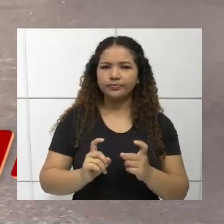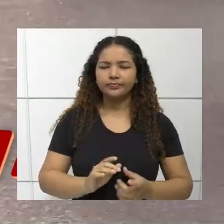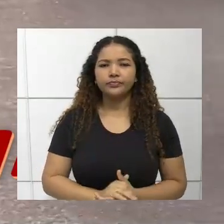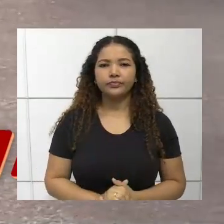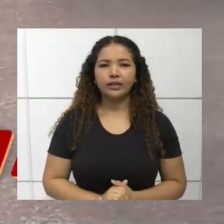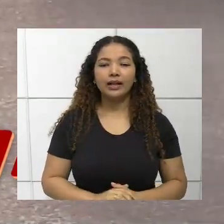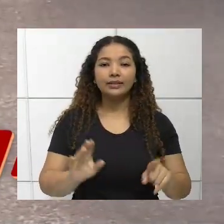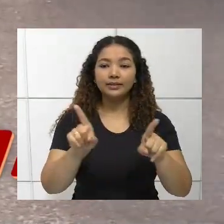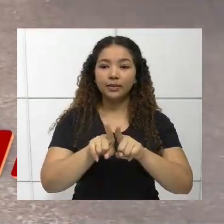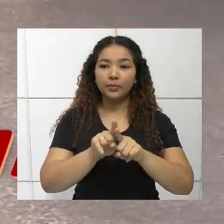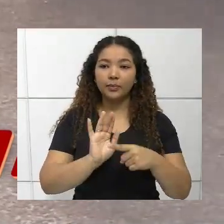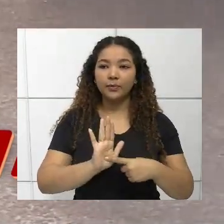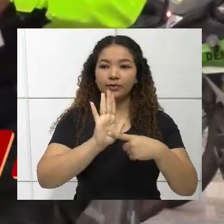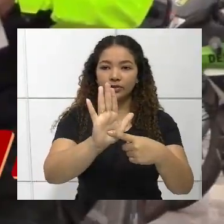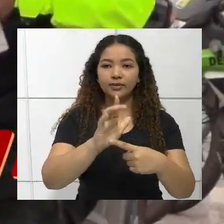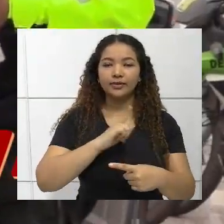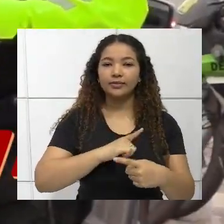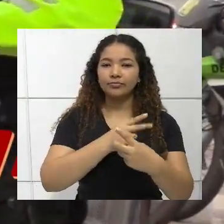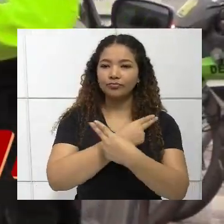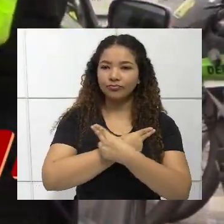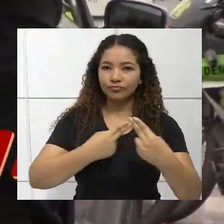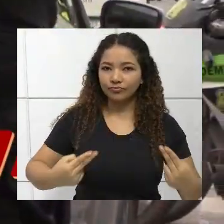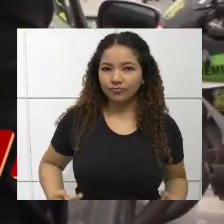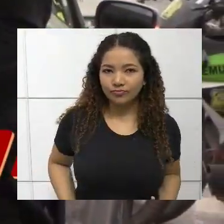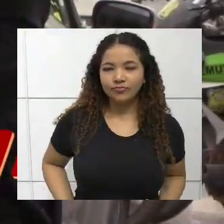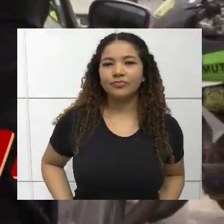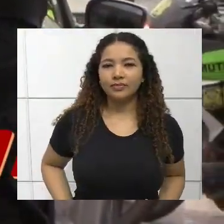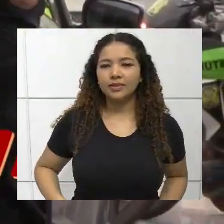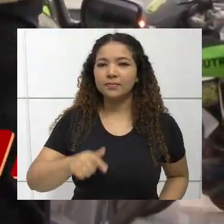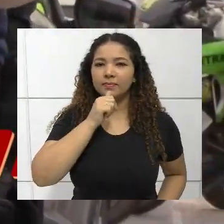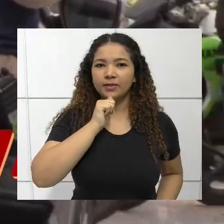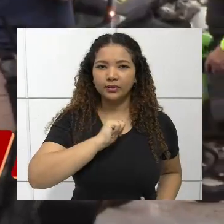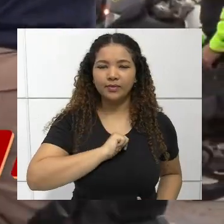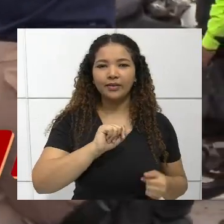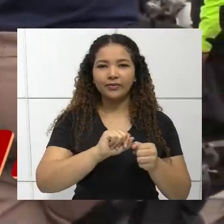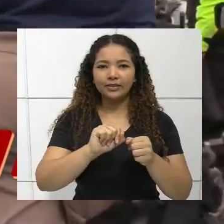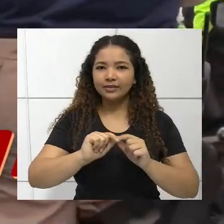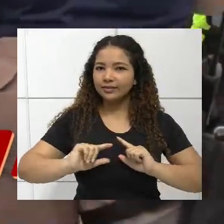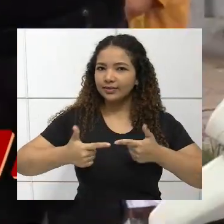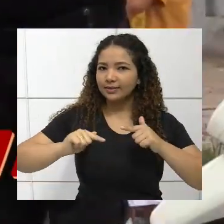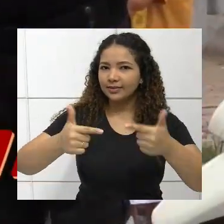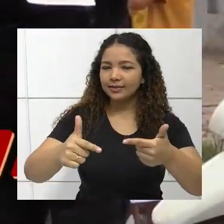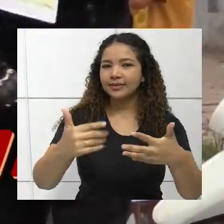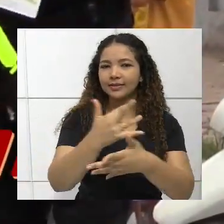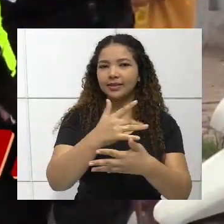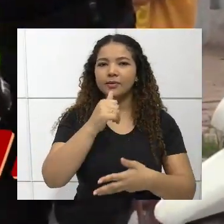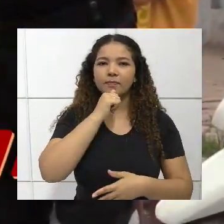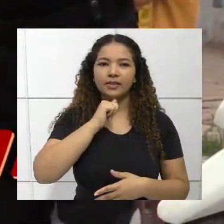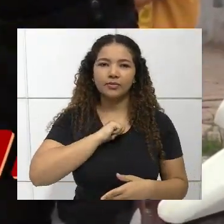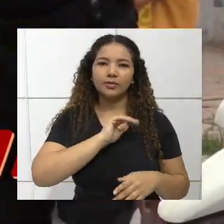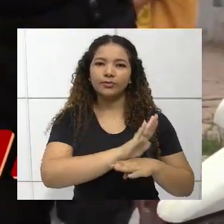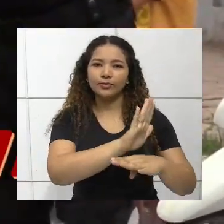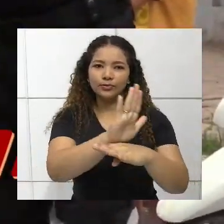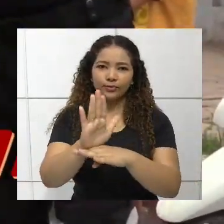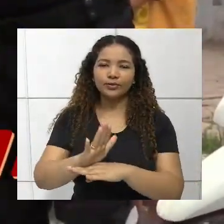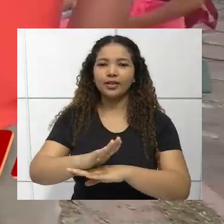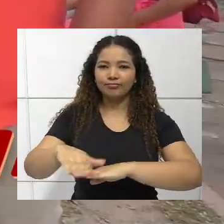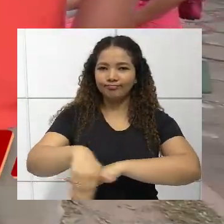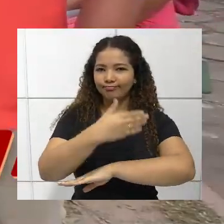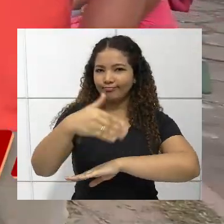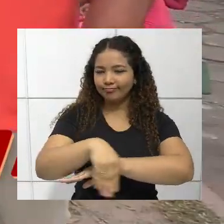de Trânsito de Abaetetuba está realizando várias operações na cidade, visando melhorar o trânsito em todo o